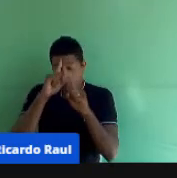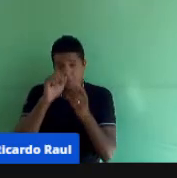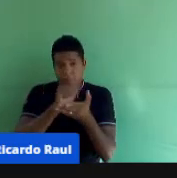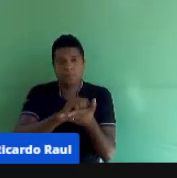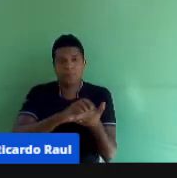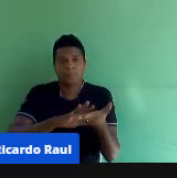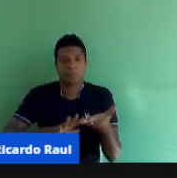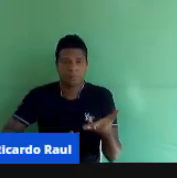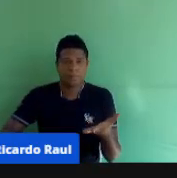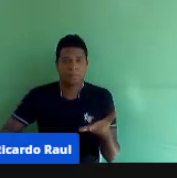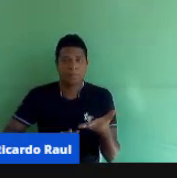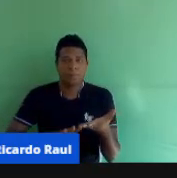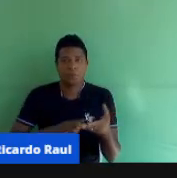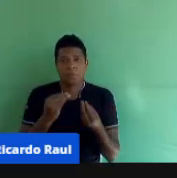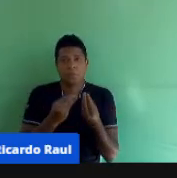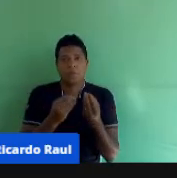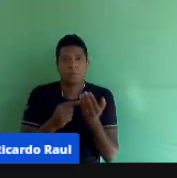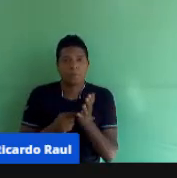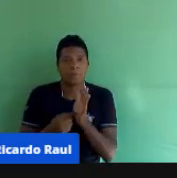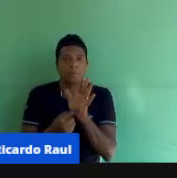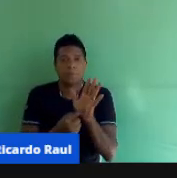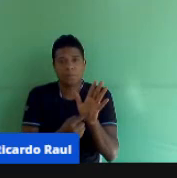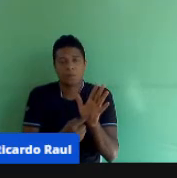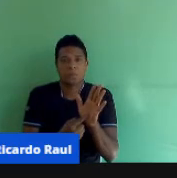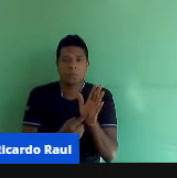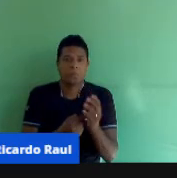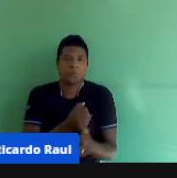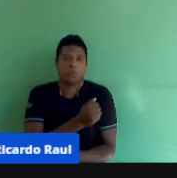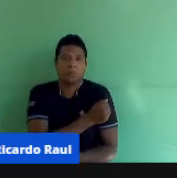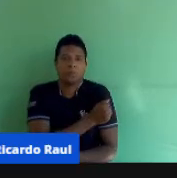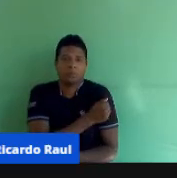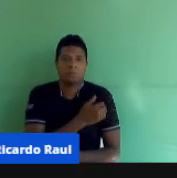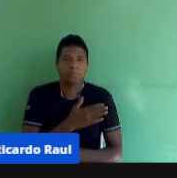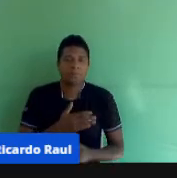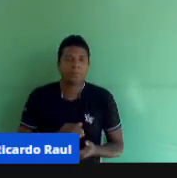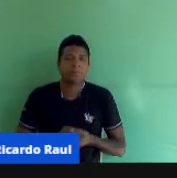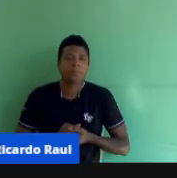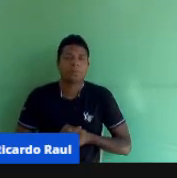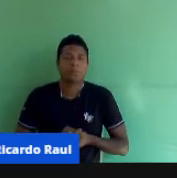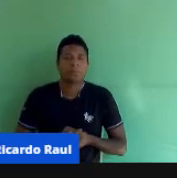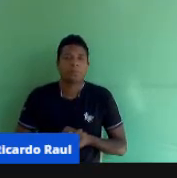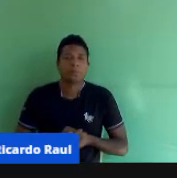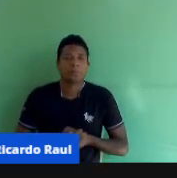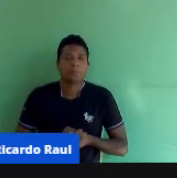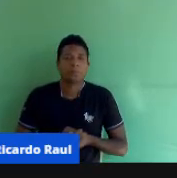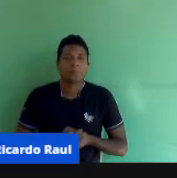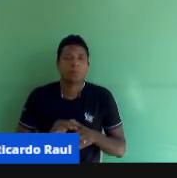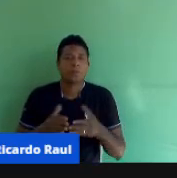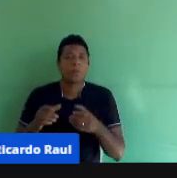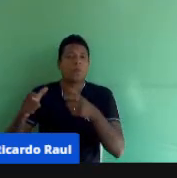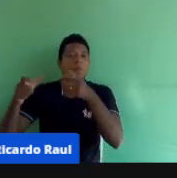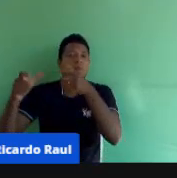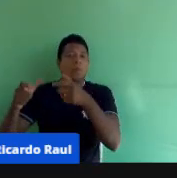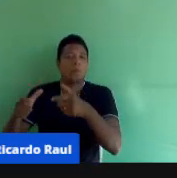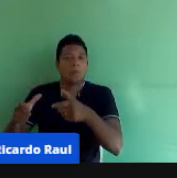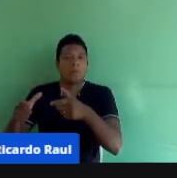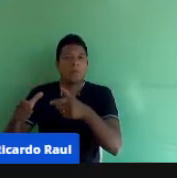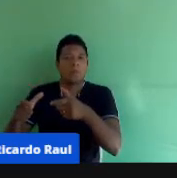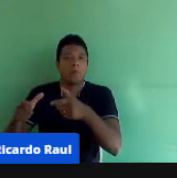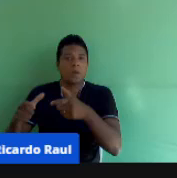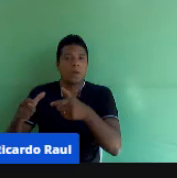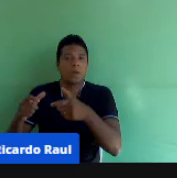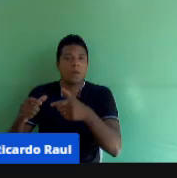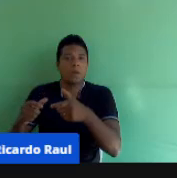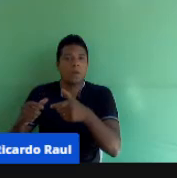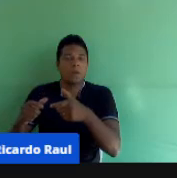se eu fosse aplicar para os nossos alunos, ou para os meus alunos, no caso. Qual lugar ou lugares são retratados? Em